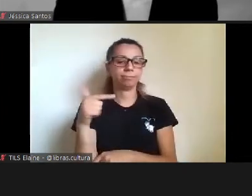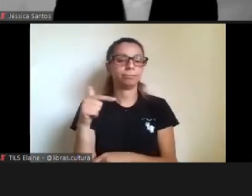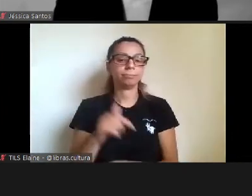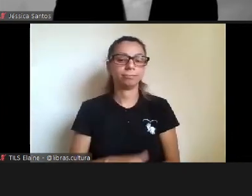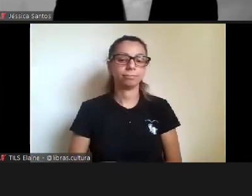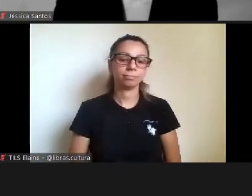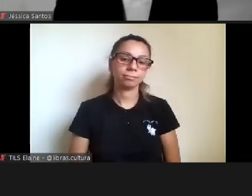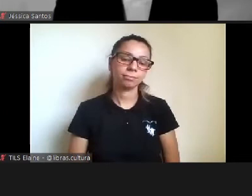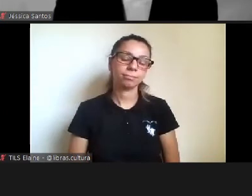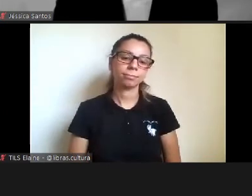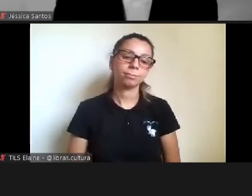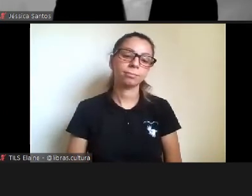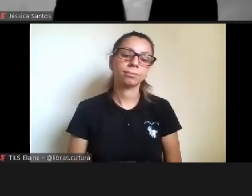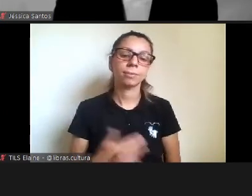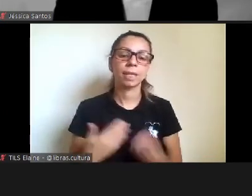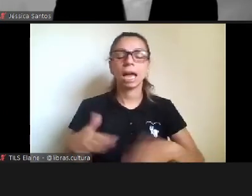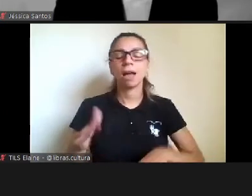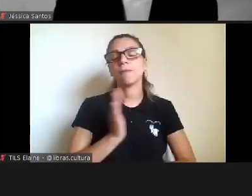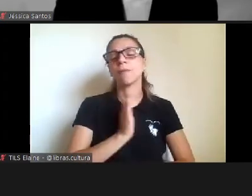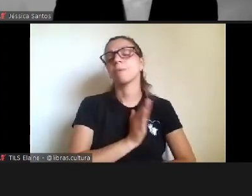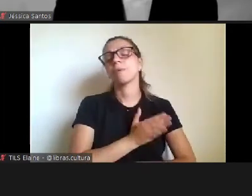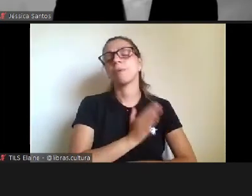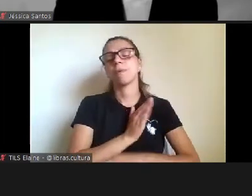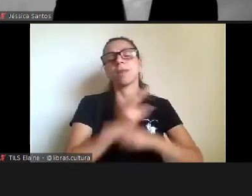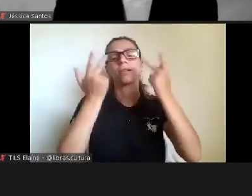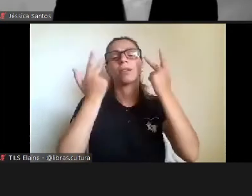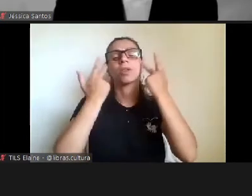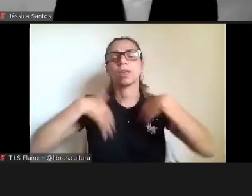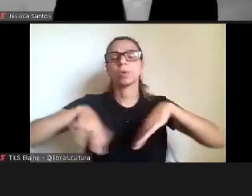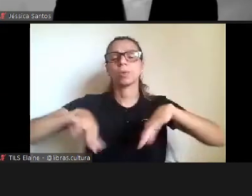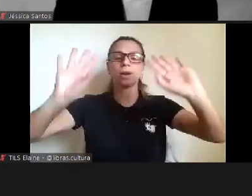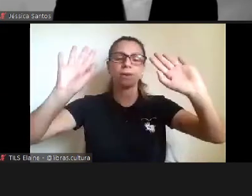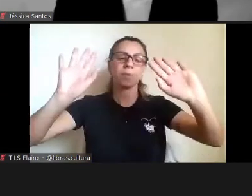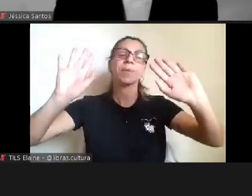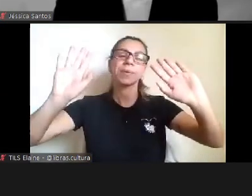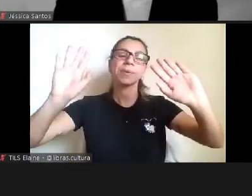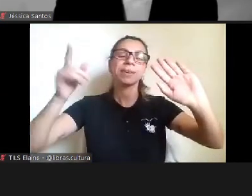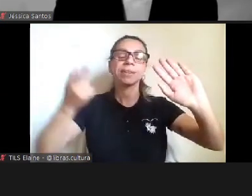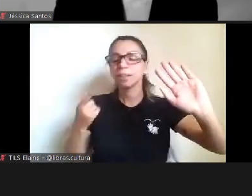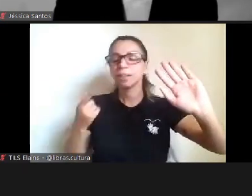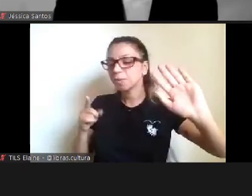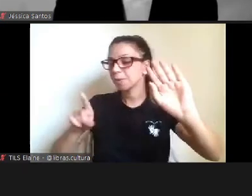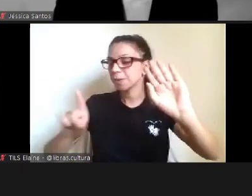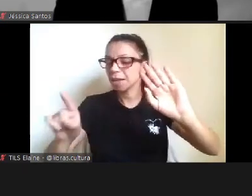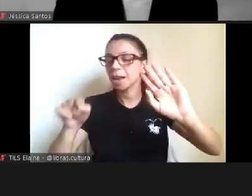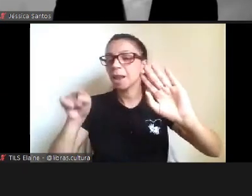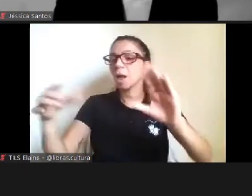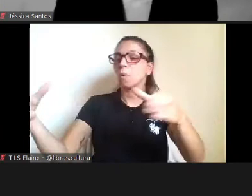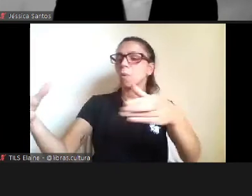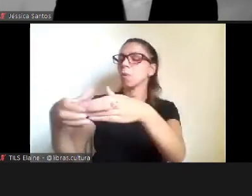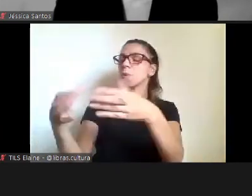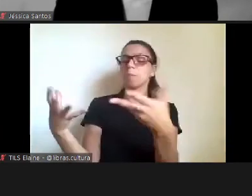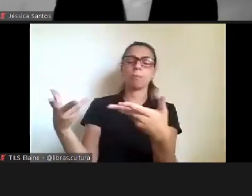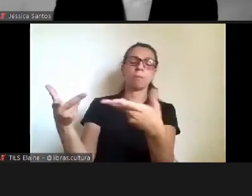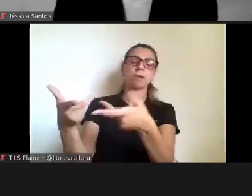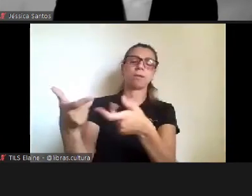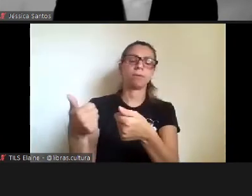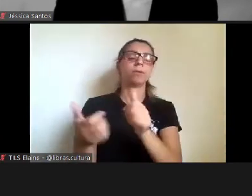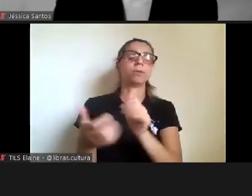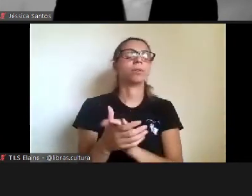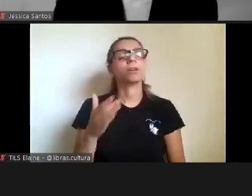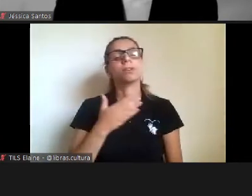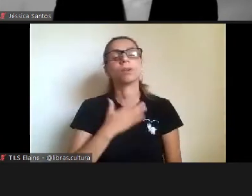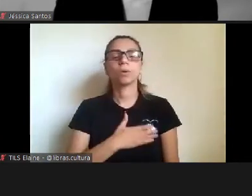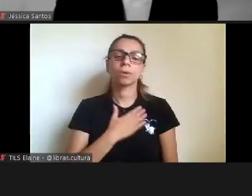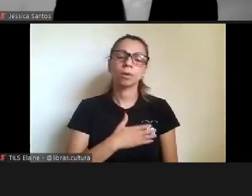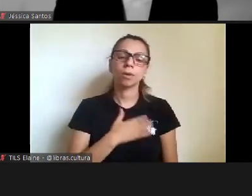conta disso, eu disse assim, ah, eu vou com meu coração, assim. E cheguei lá, a equipe tão maravilhosa, disse assim, ó, eu gostaria de estar